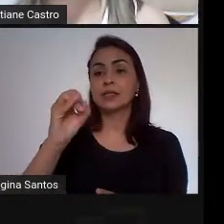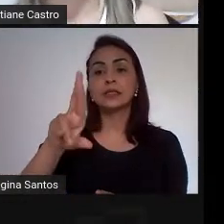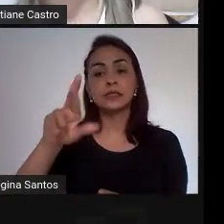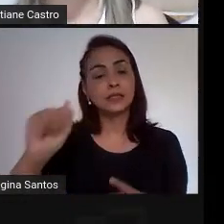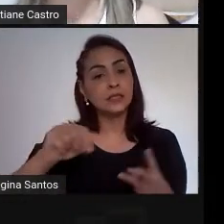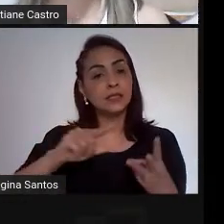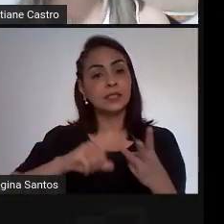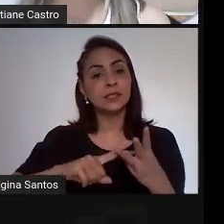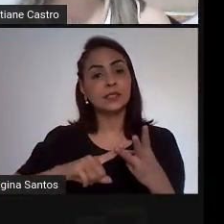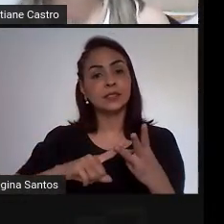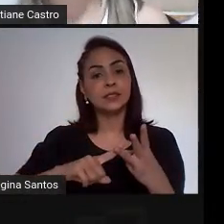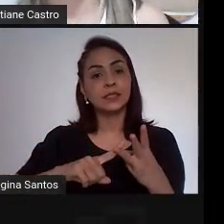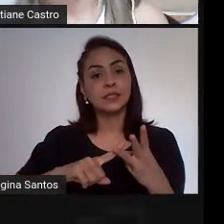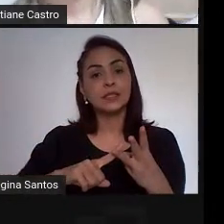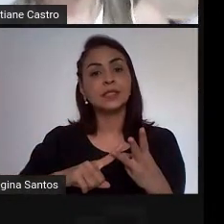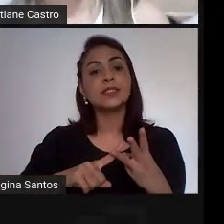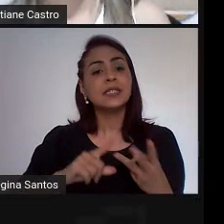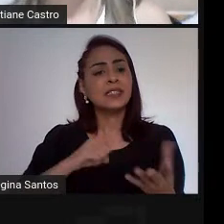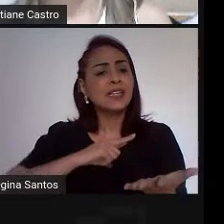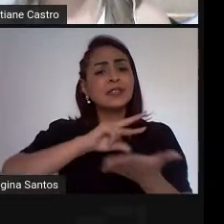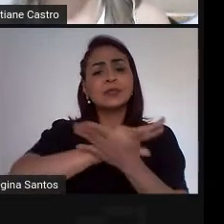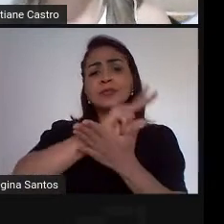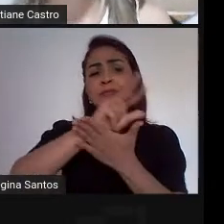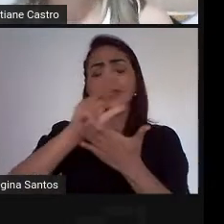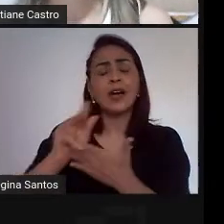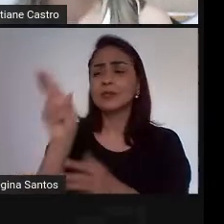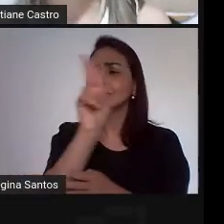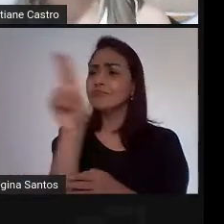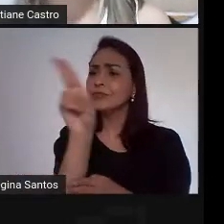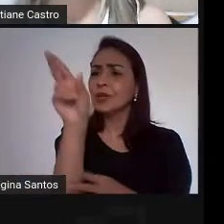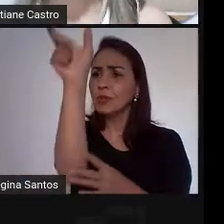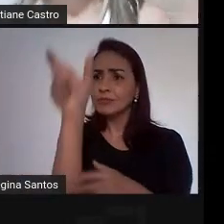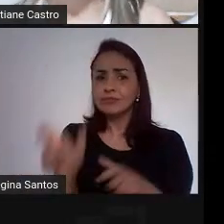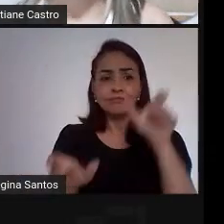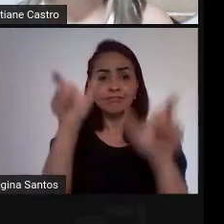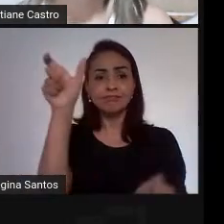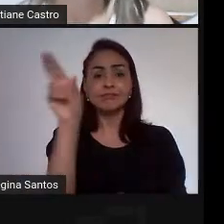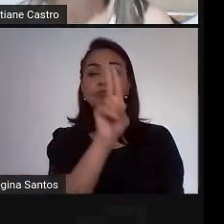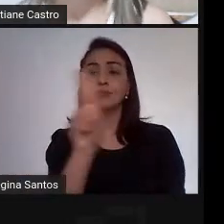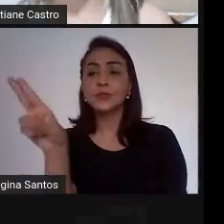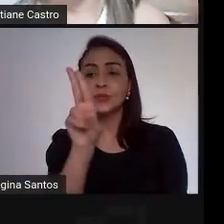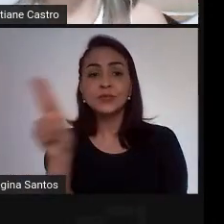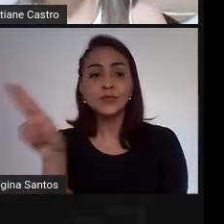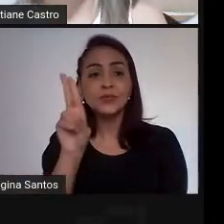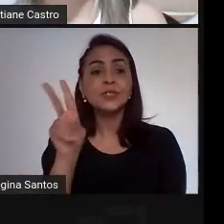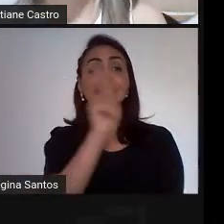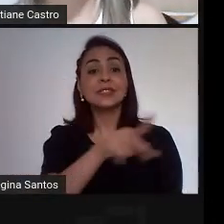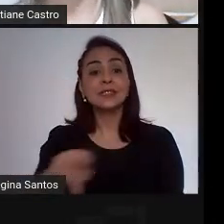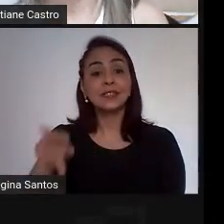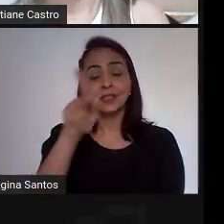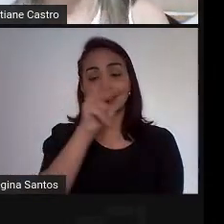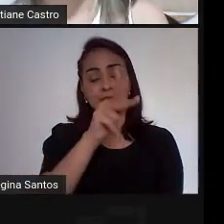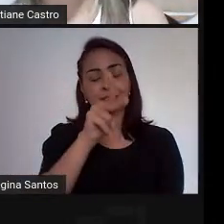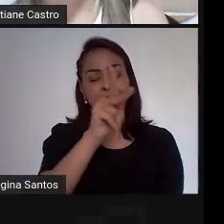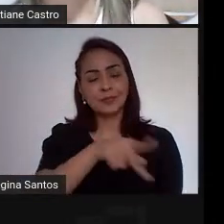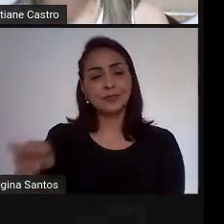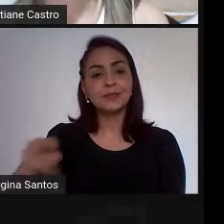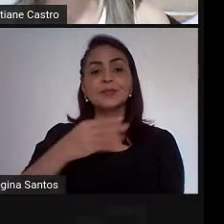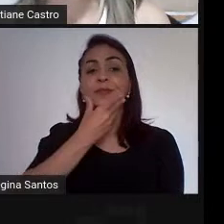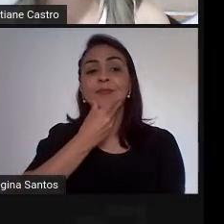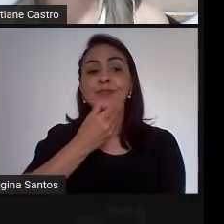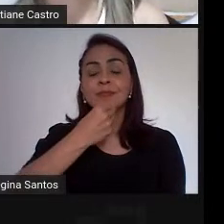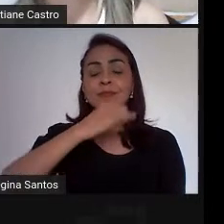Ginnelli, com língua latina, Hugo Antunes, língua latina, o João Batista, né? Que é o Batistinha, língua